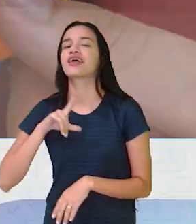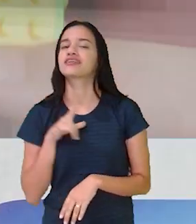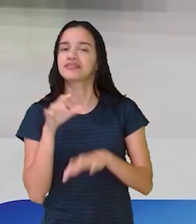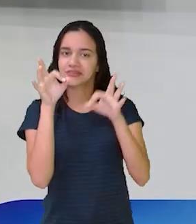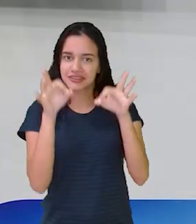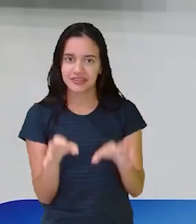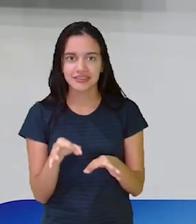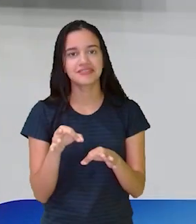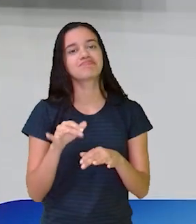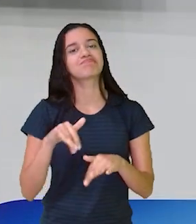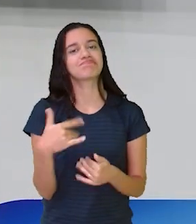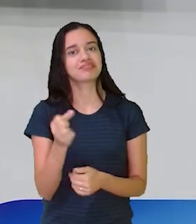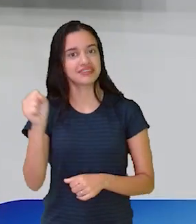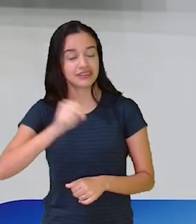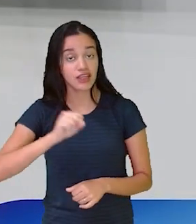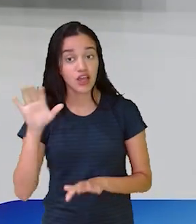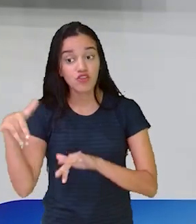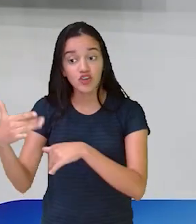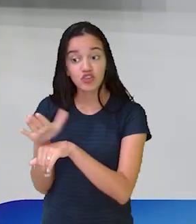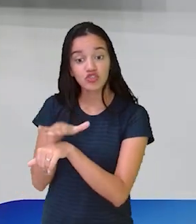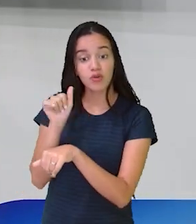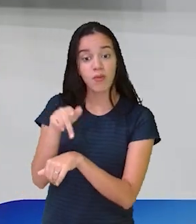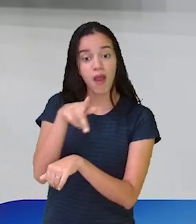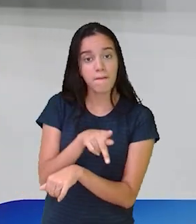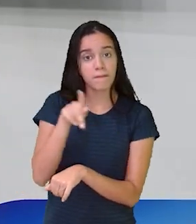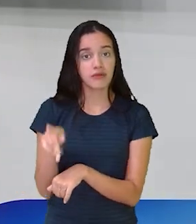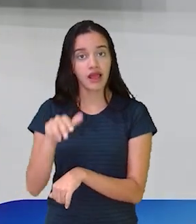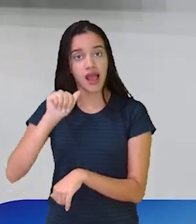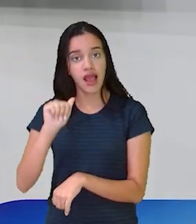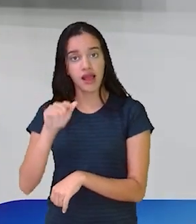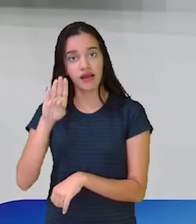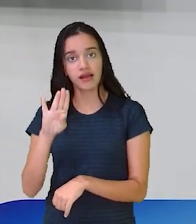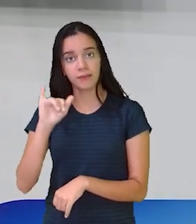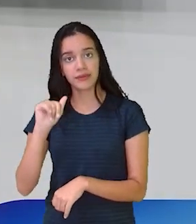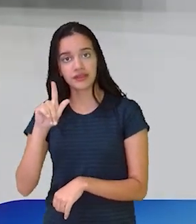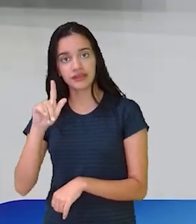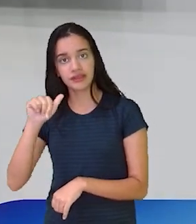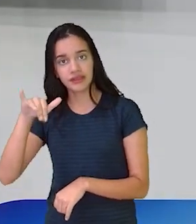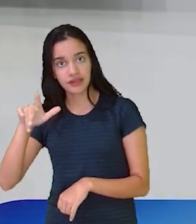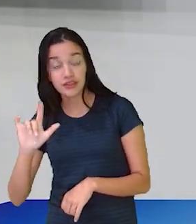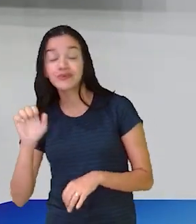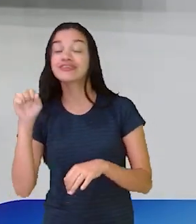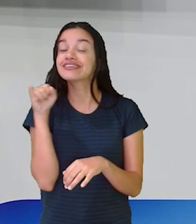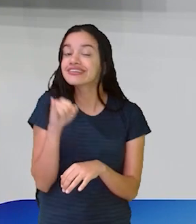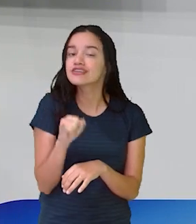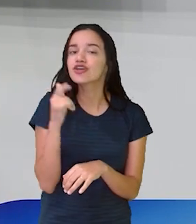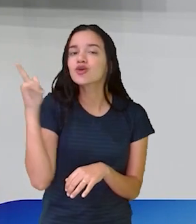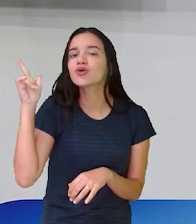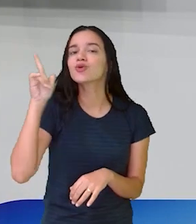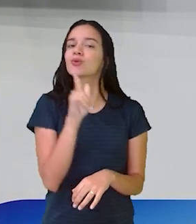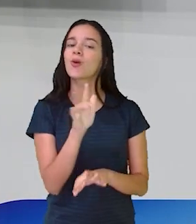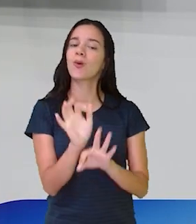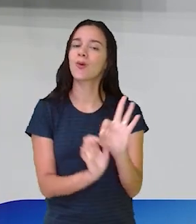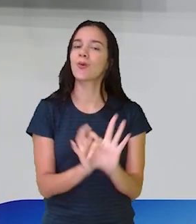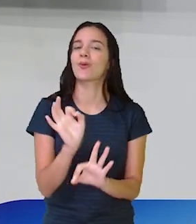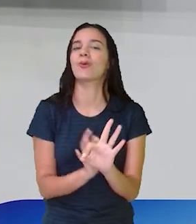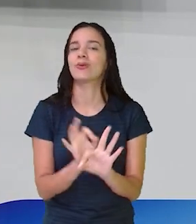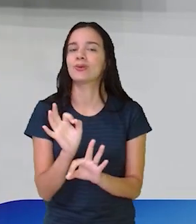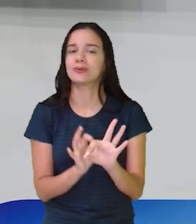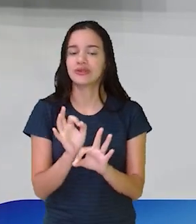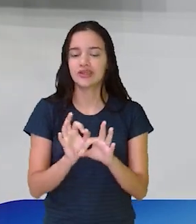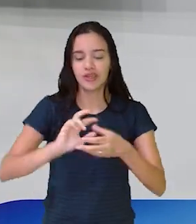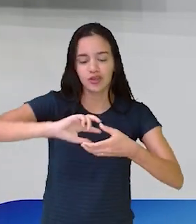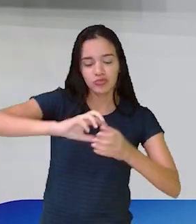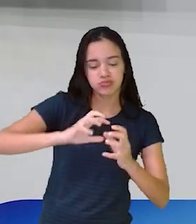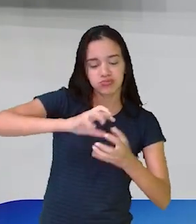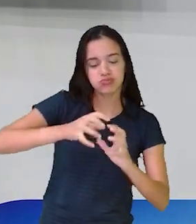que sim. Eu vou chamar a professora Abigail para ela me responder se ela já conseguiu montar esse cubo mágico.